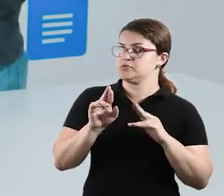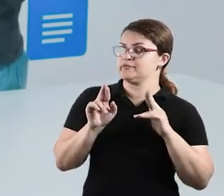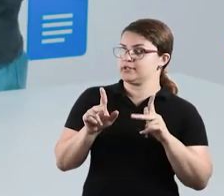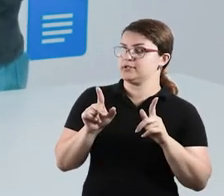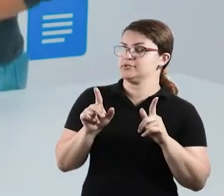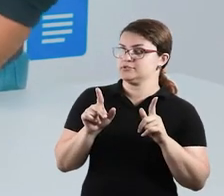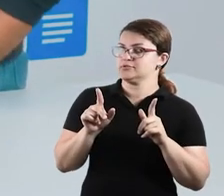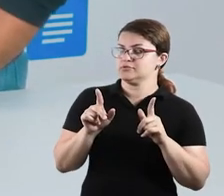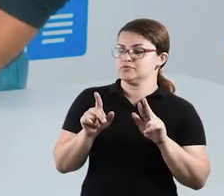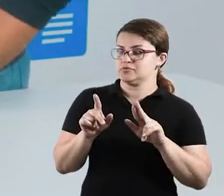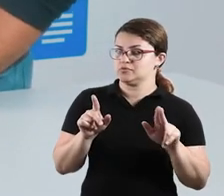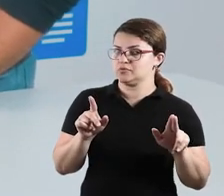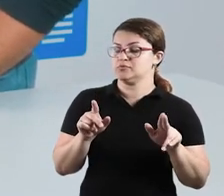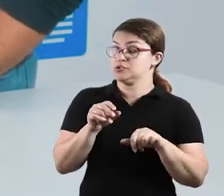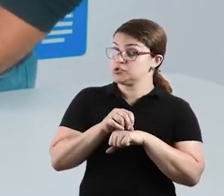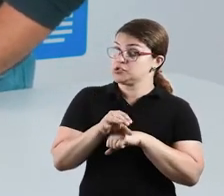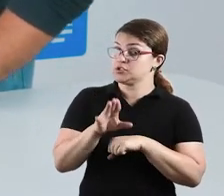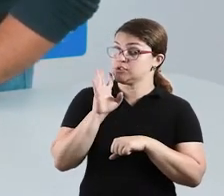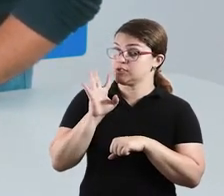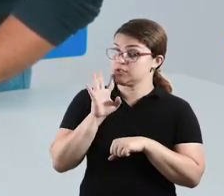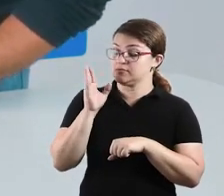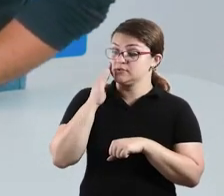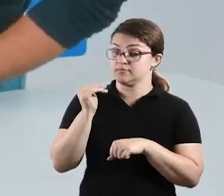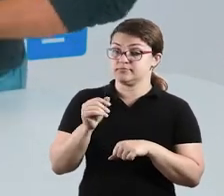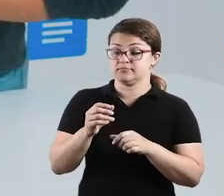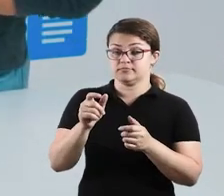lá. Outra dica legal.